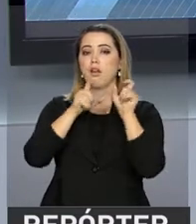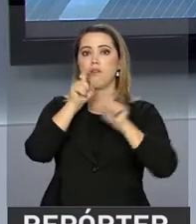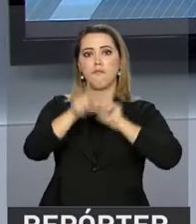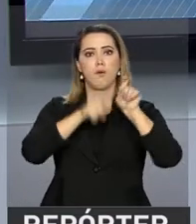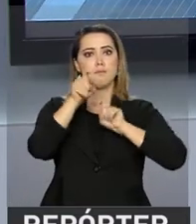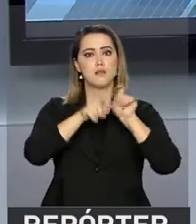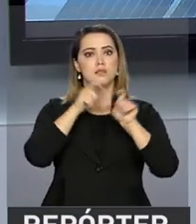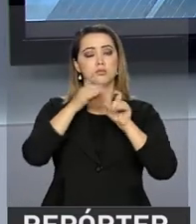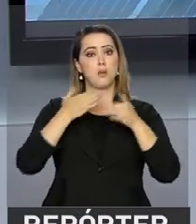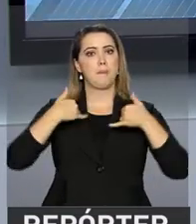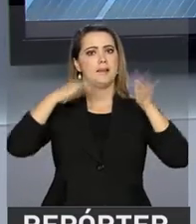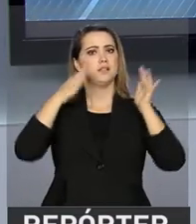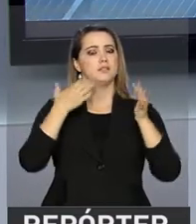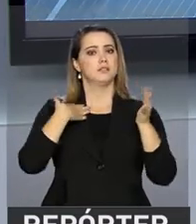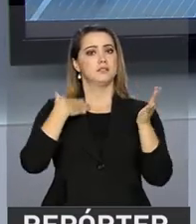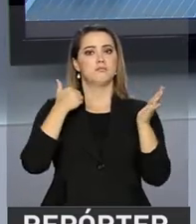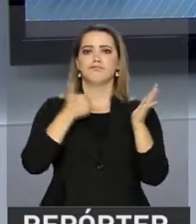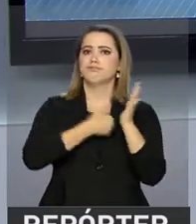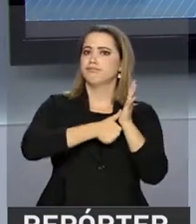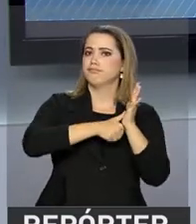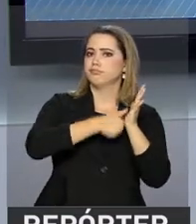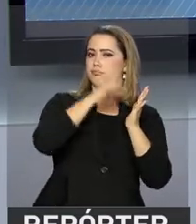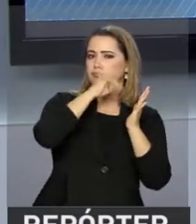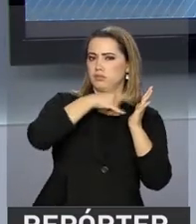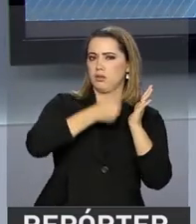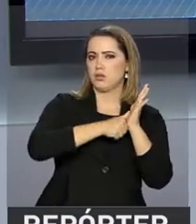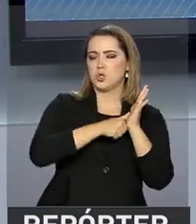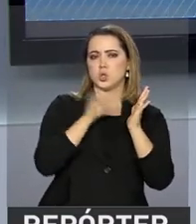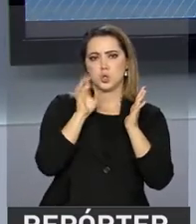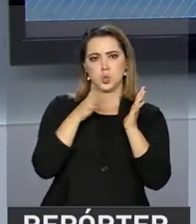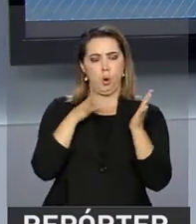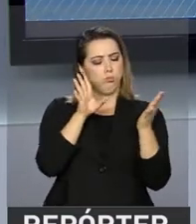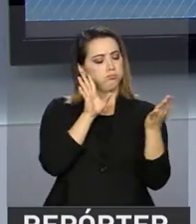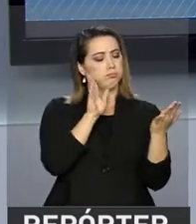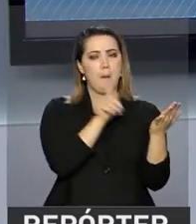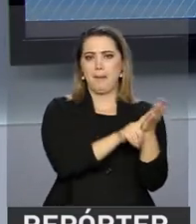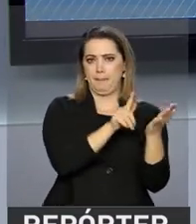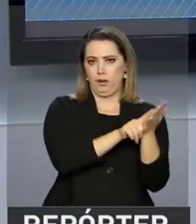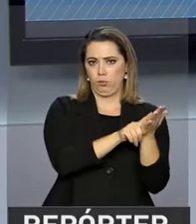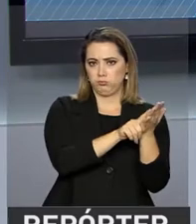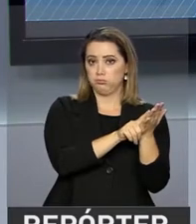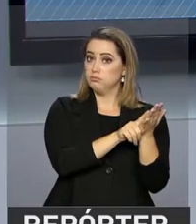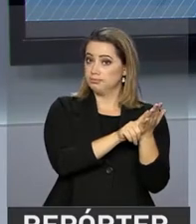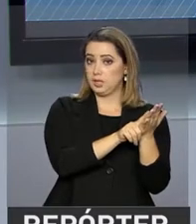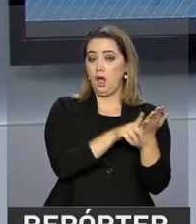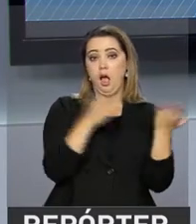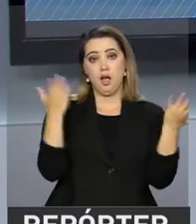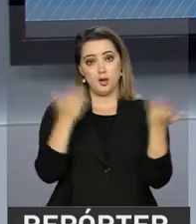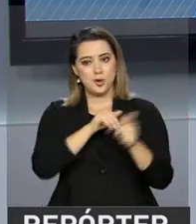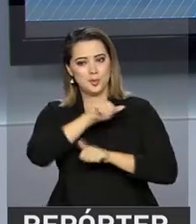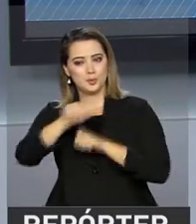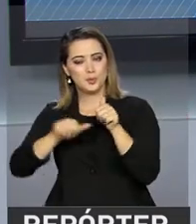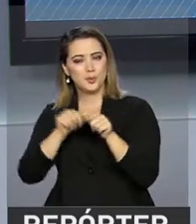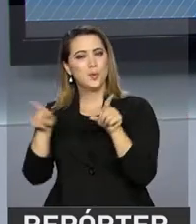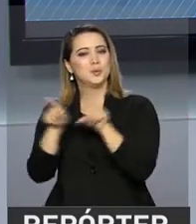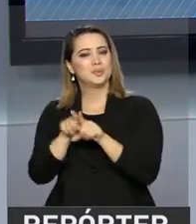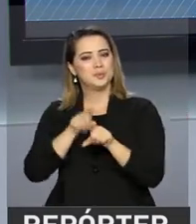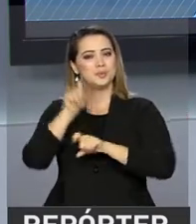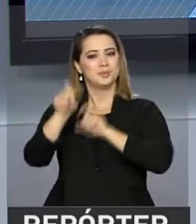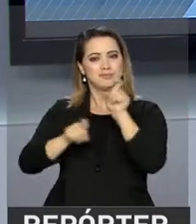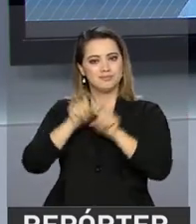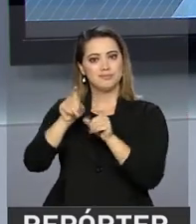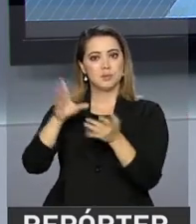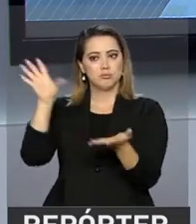a identificação das pessoas deixa de ser feito apenas com documentos físicos impressos em papel e passa a usar novas